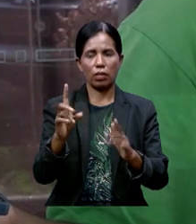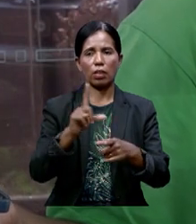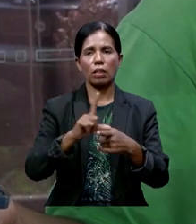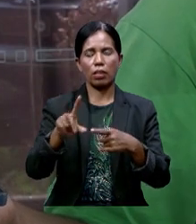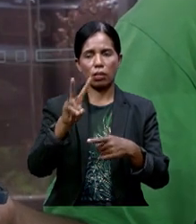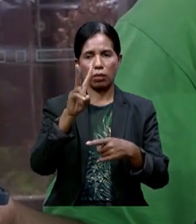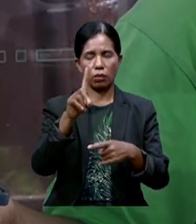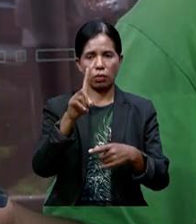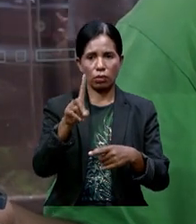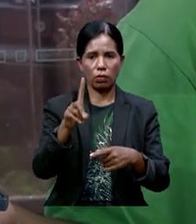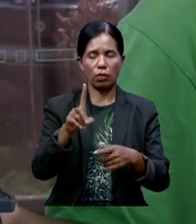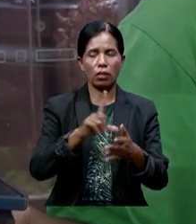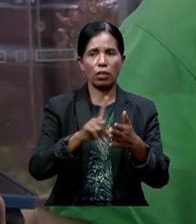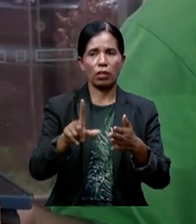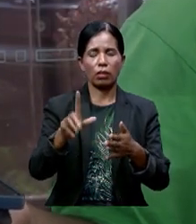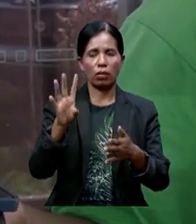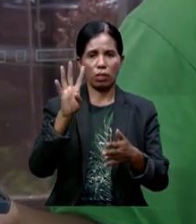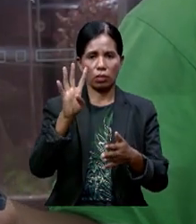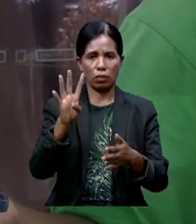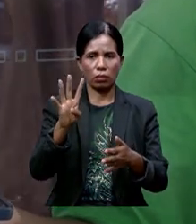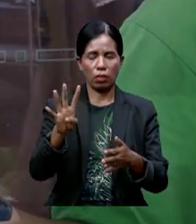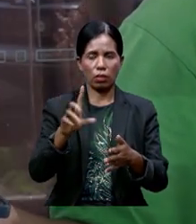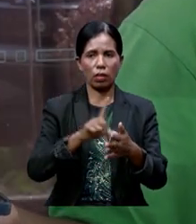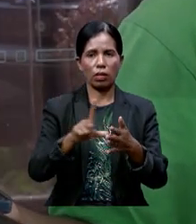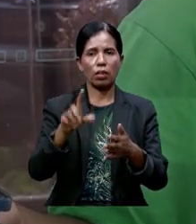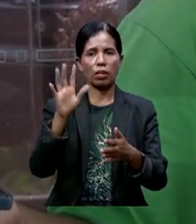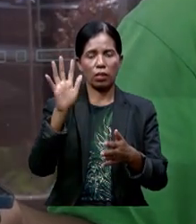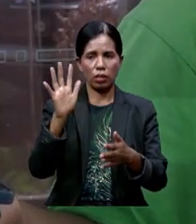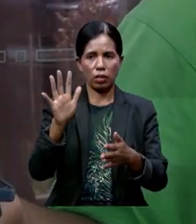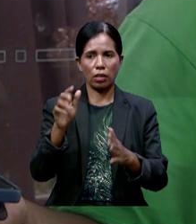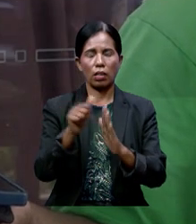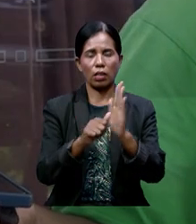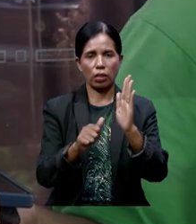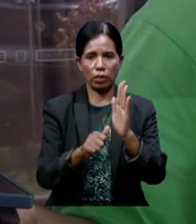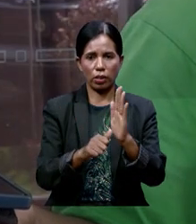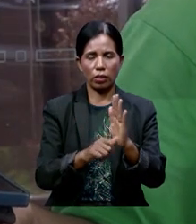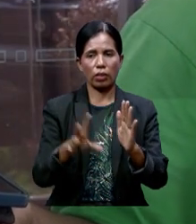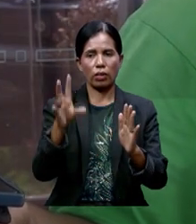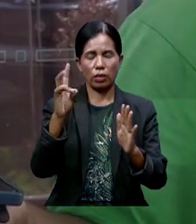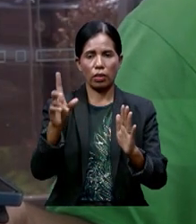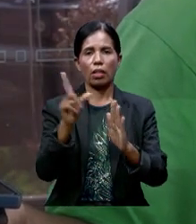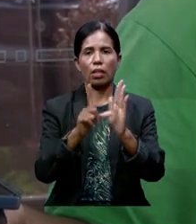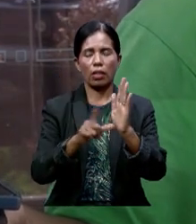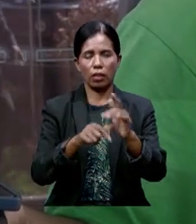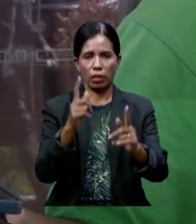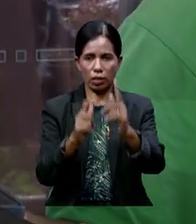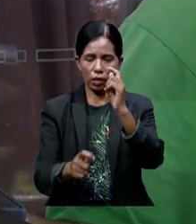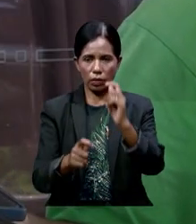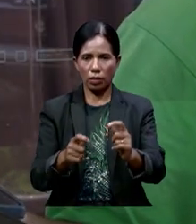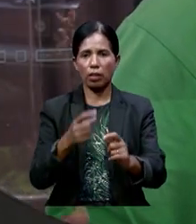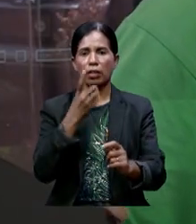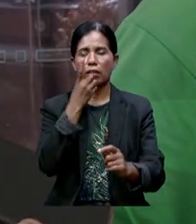1, a linha 4 e a linha 5, e mais o artigo 9, ou se lei, né, mas o tribunal